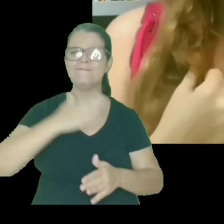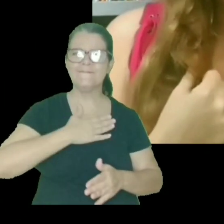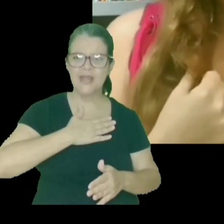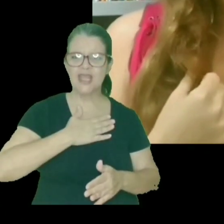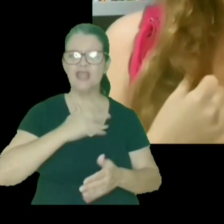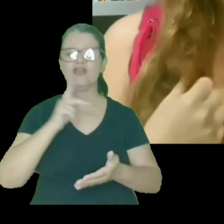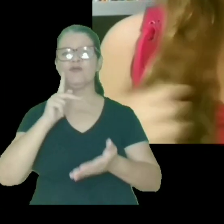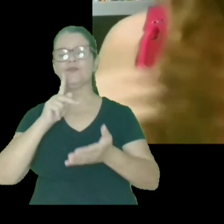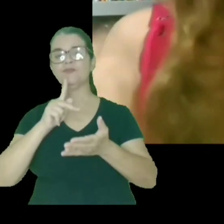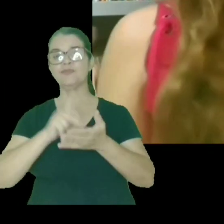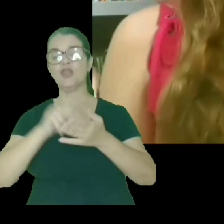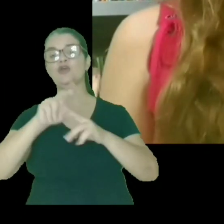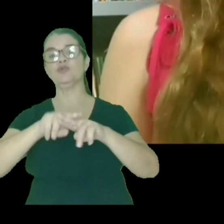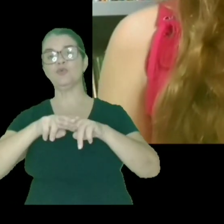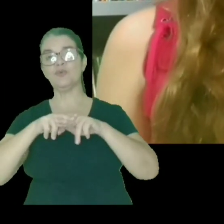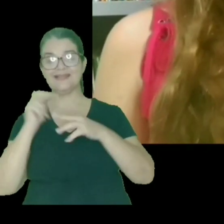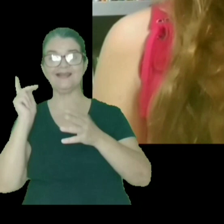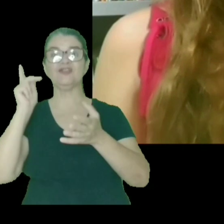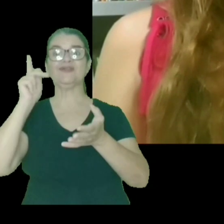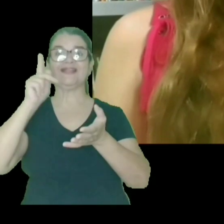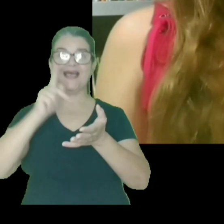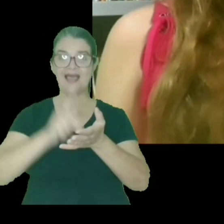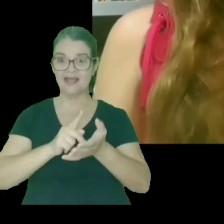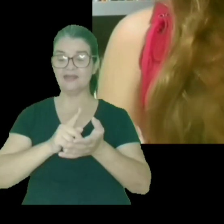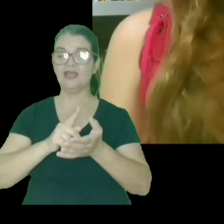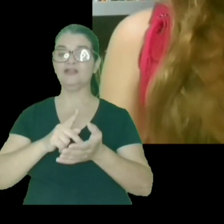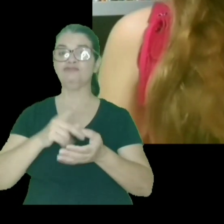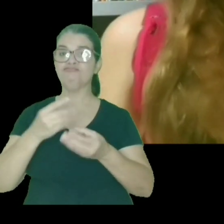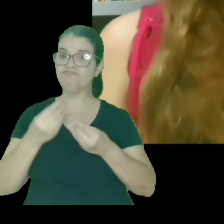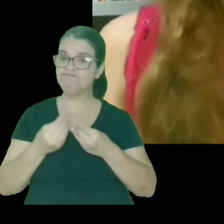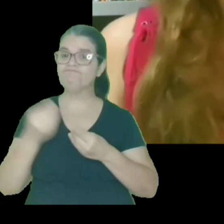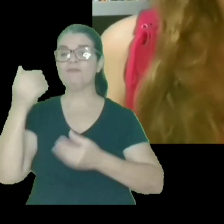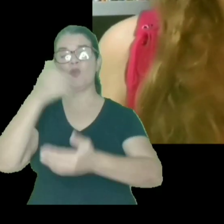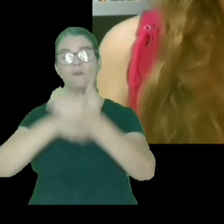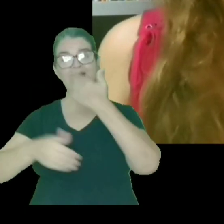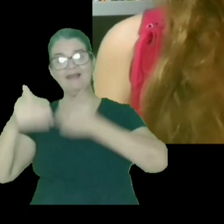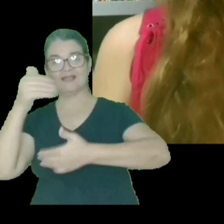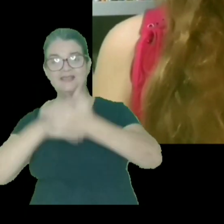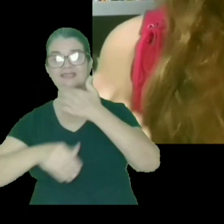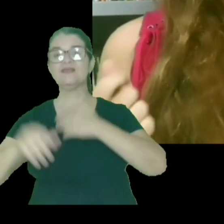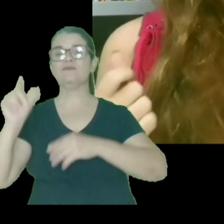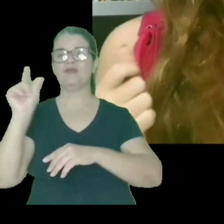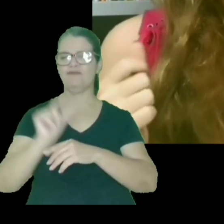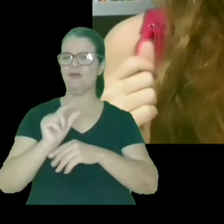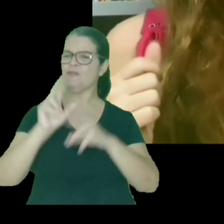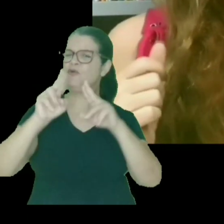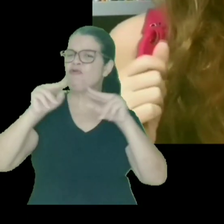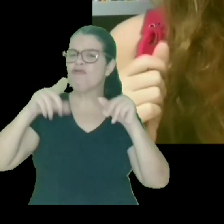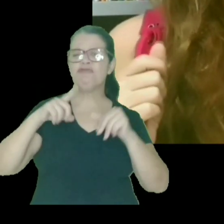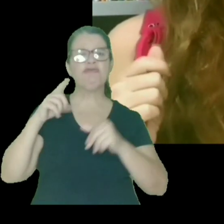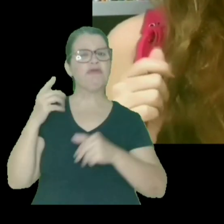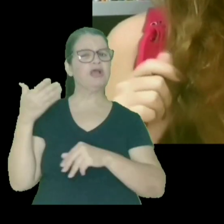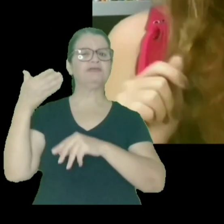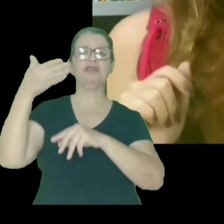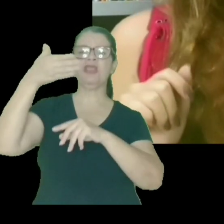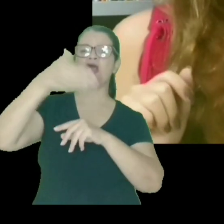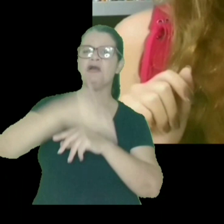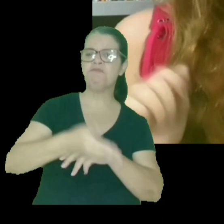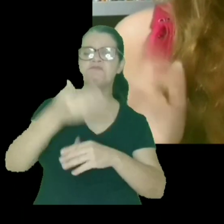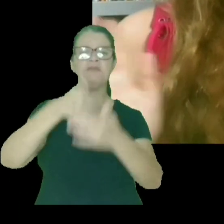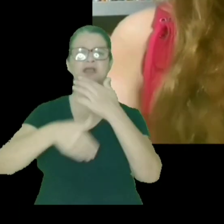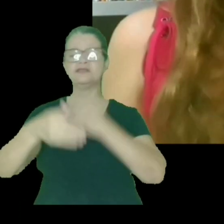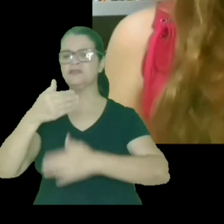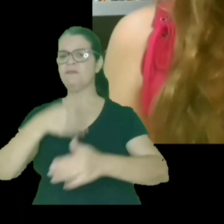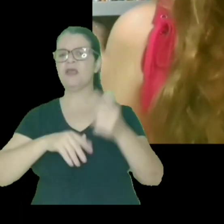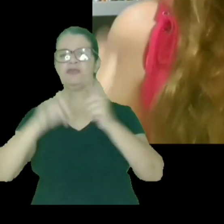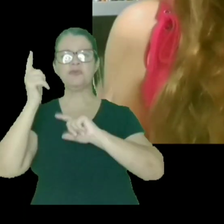No entanto, na realidade, eu dele pouco participava. Nunca tinha ido a um baile infantil, nunca